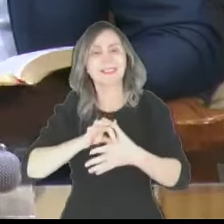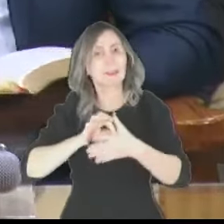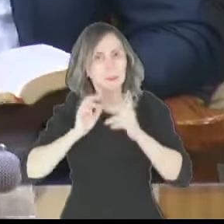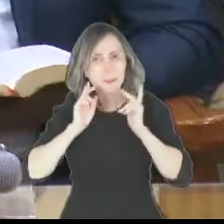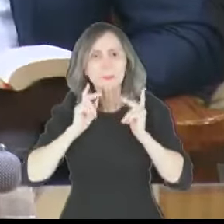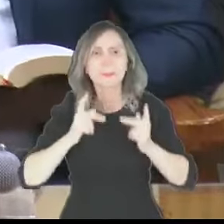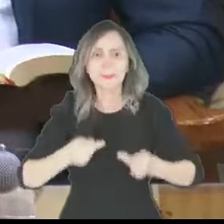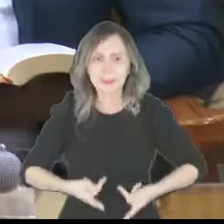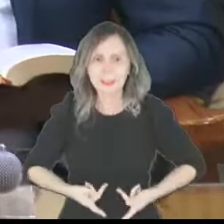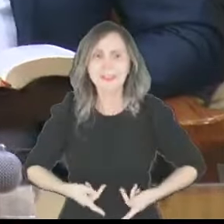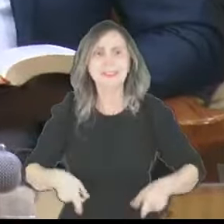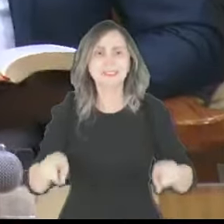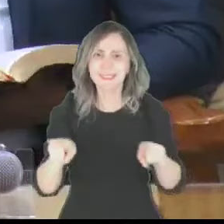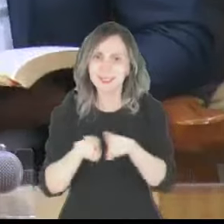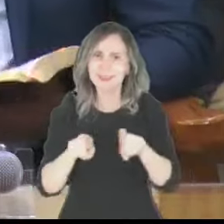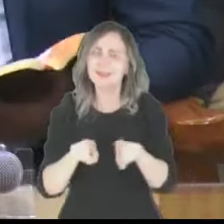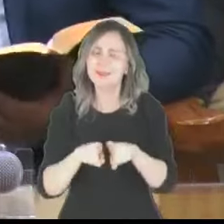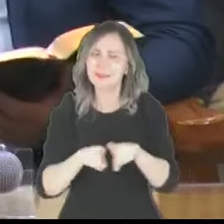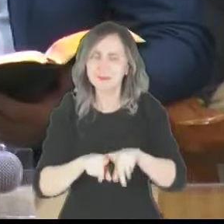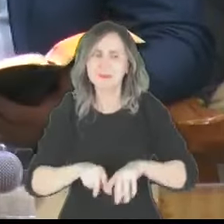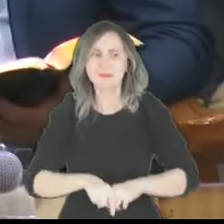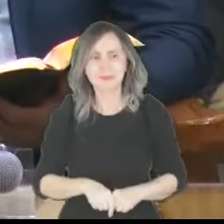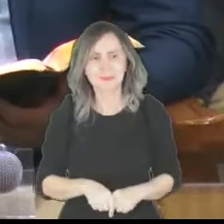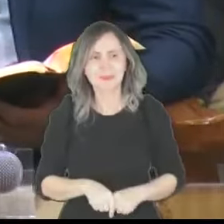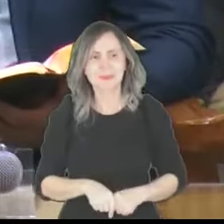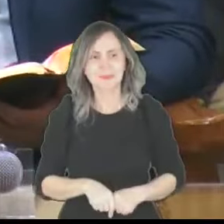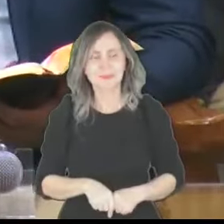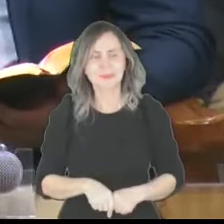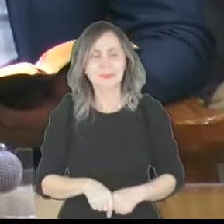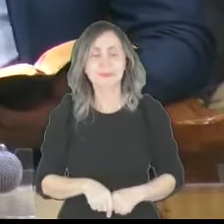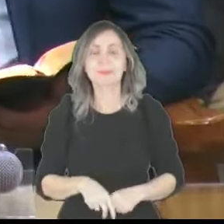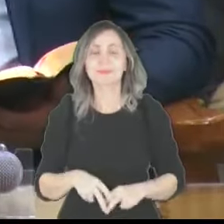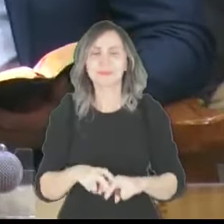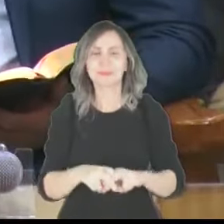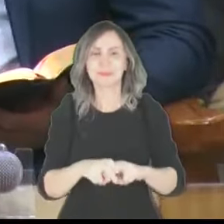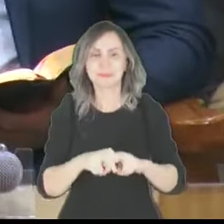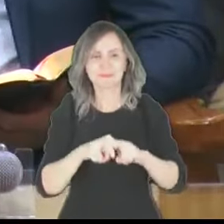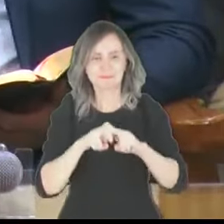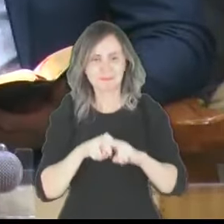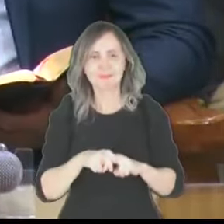Ele tem duas Naturezas E por isso Irmãos